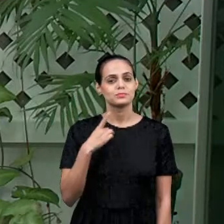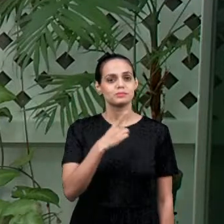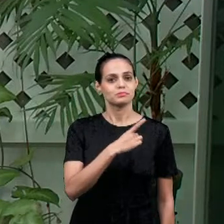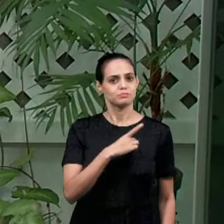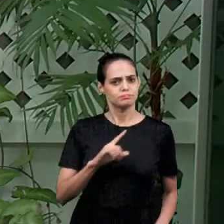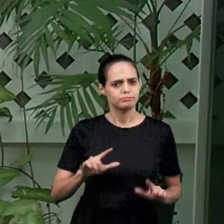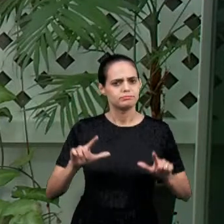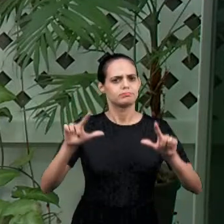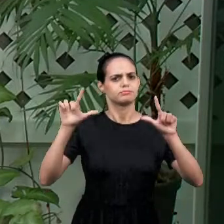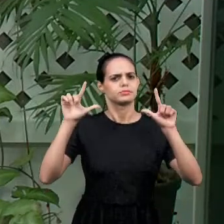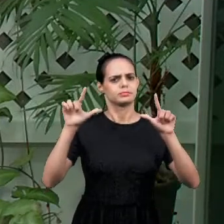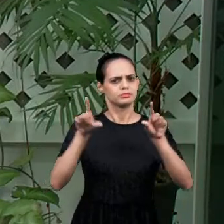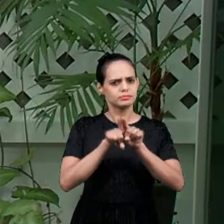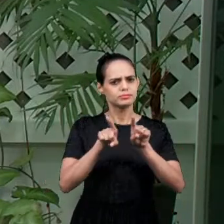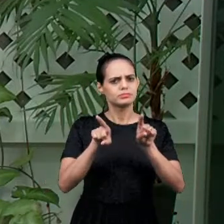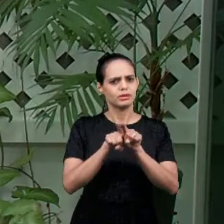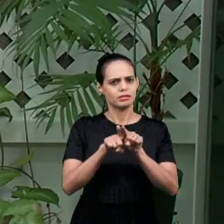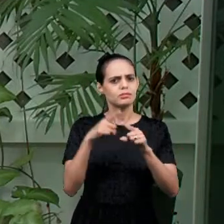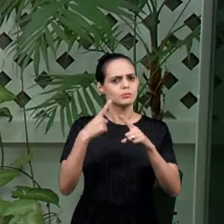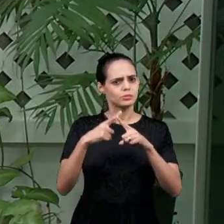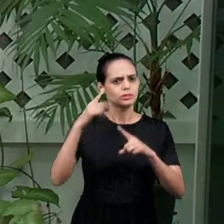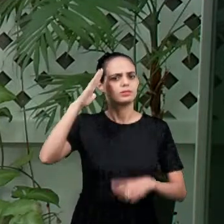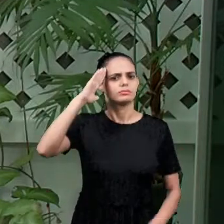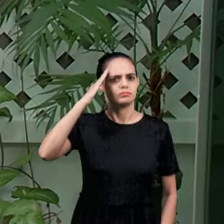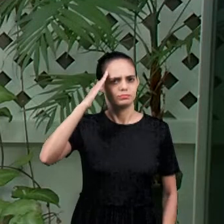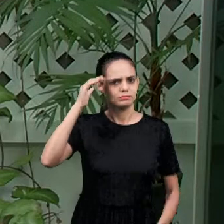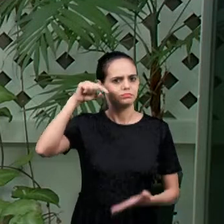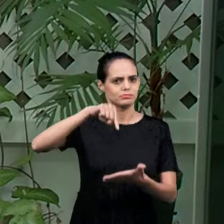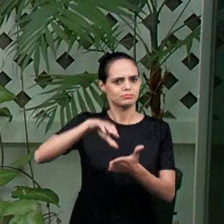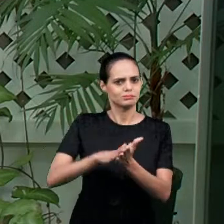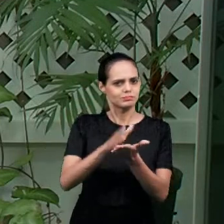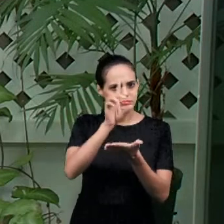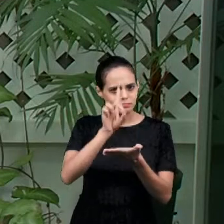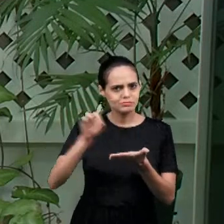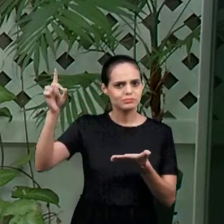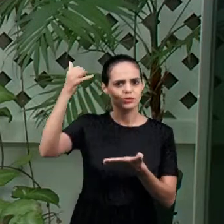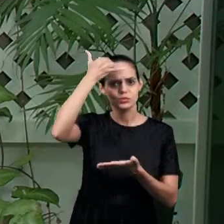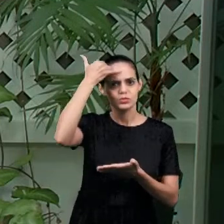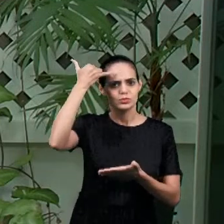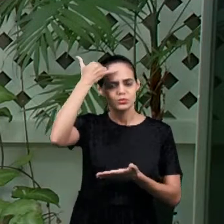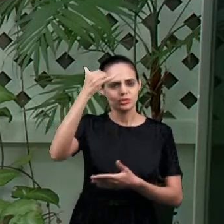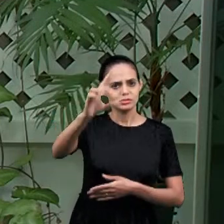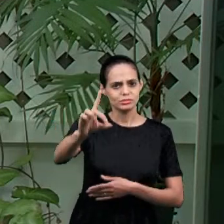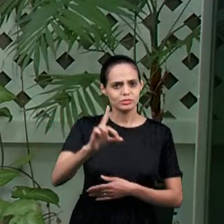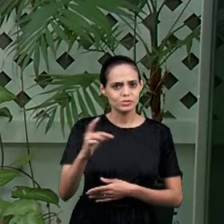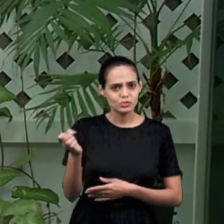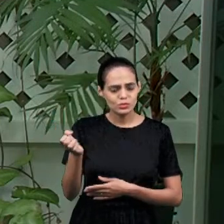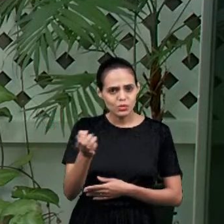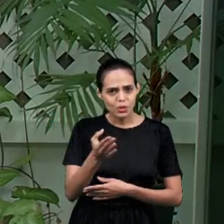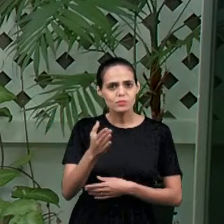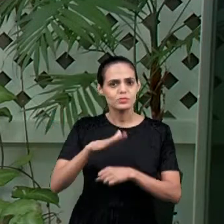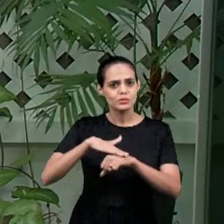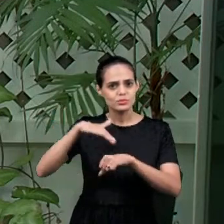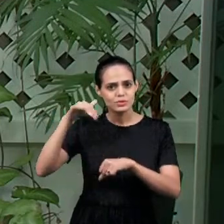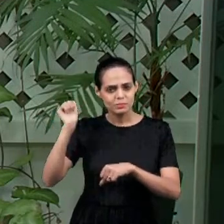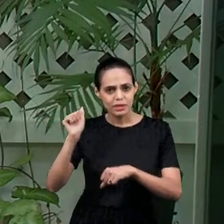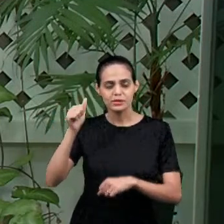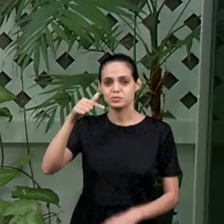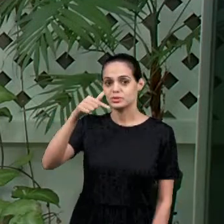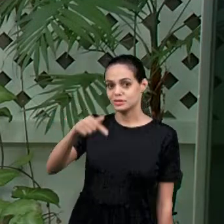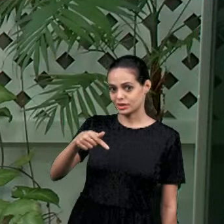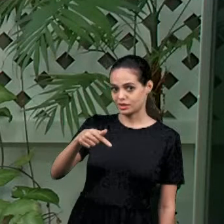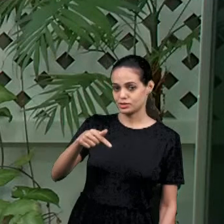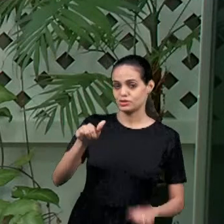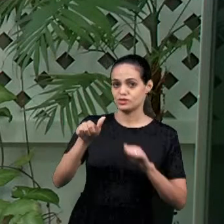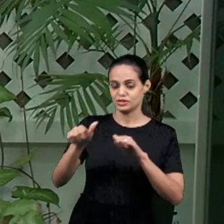aqui em questão de entendimento da palavra, ungidos novos. Dia 7 de setembro, por certo, vamos ter uma reunião dos